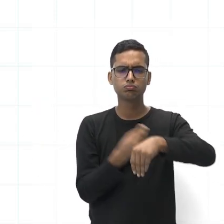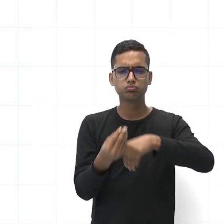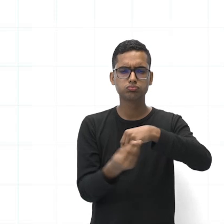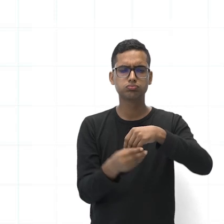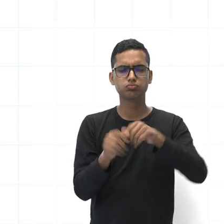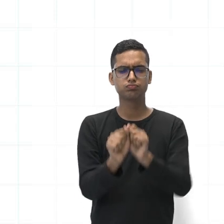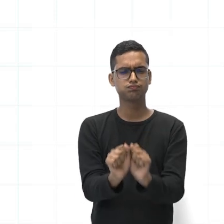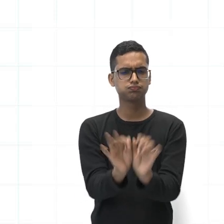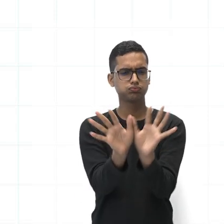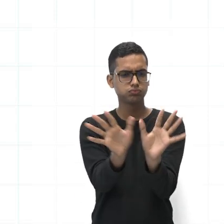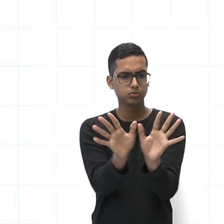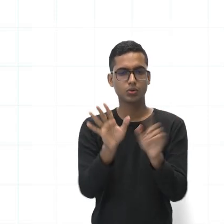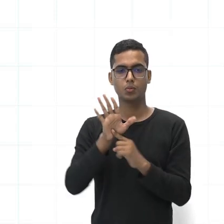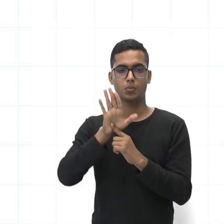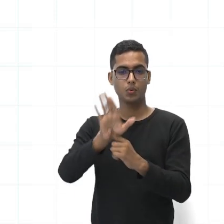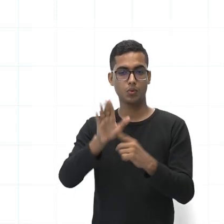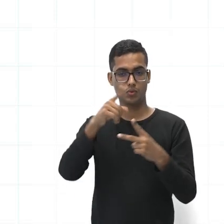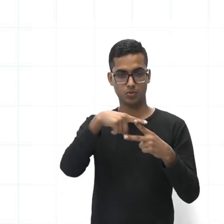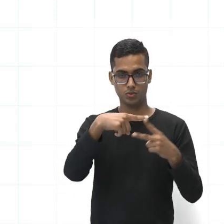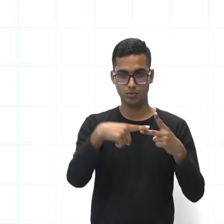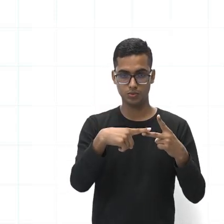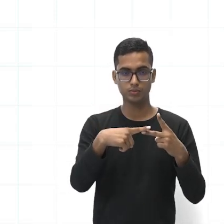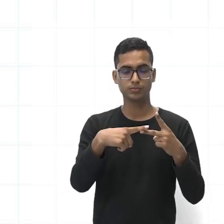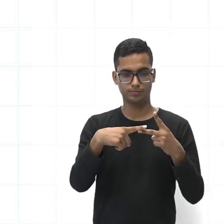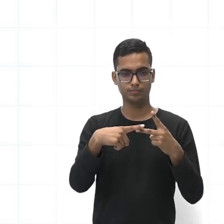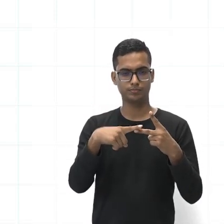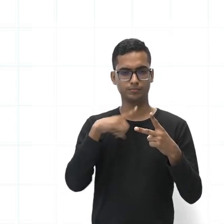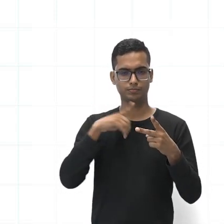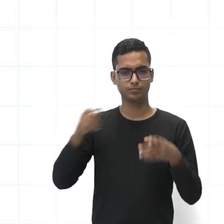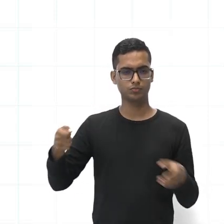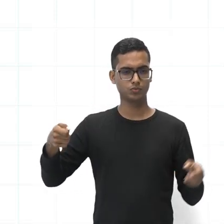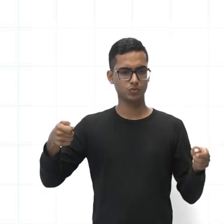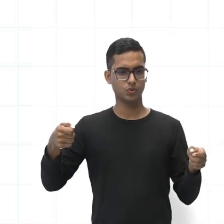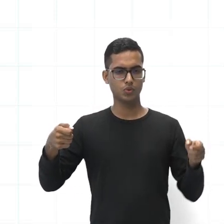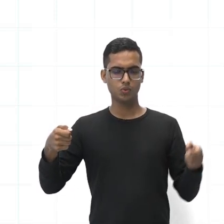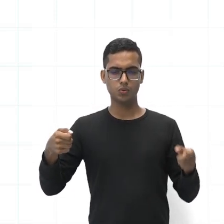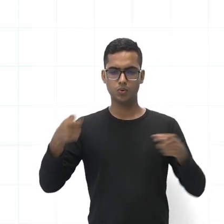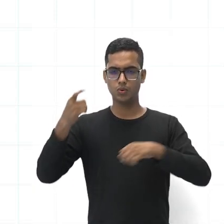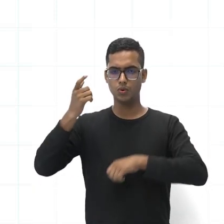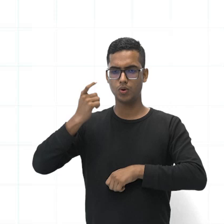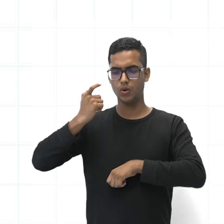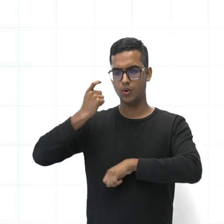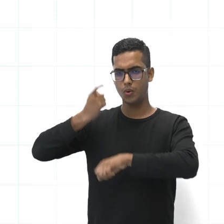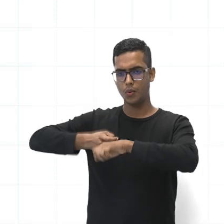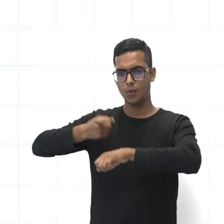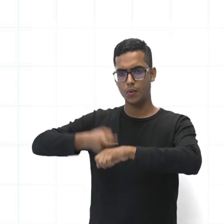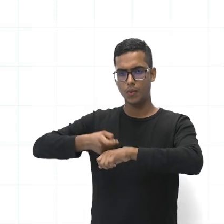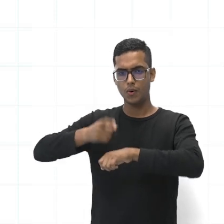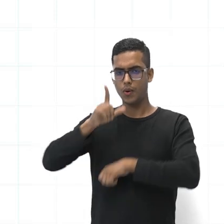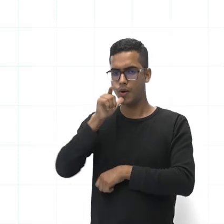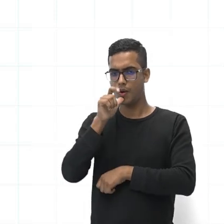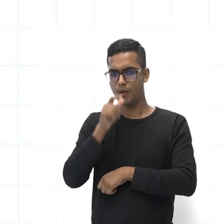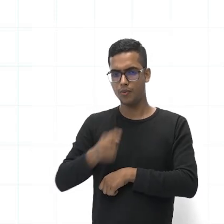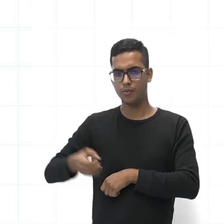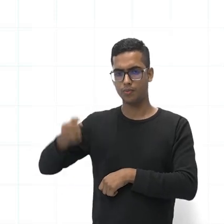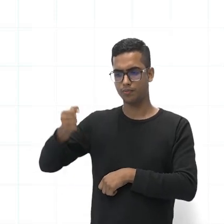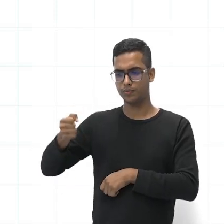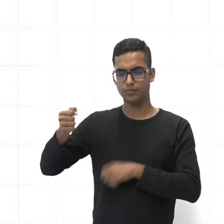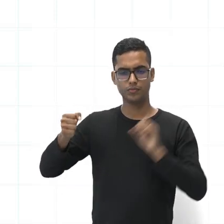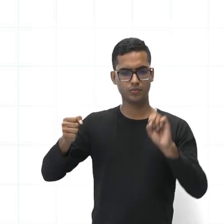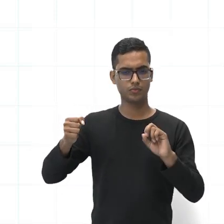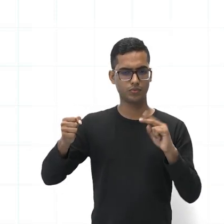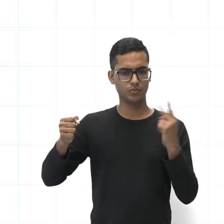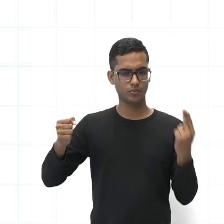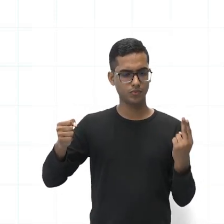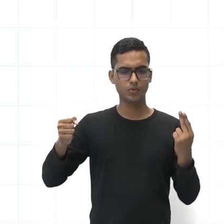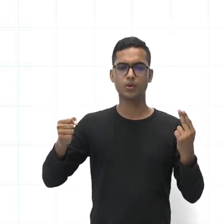apresentam pelo menos 2 componentes em estados físicos diferentes, sólido, líquido, ou gases